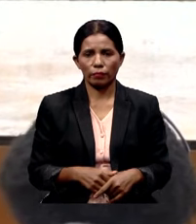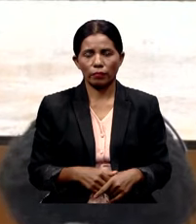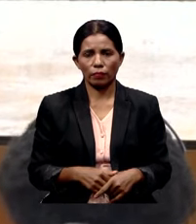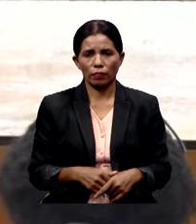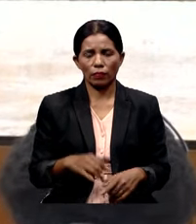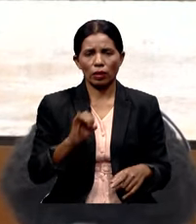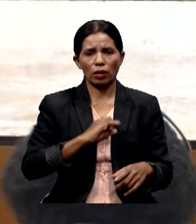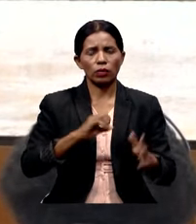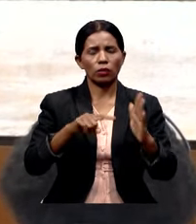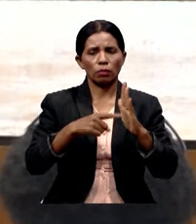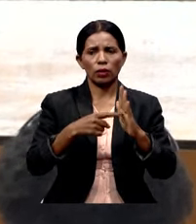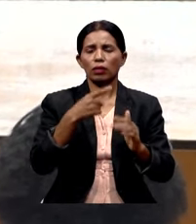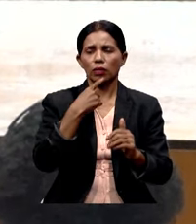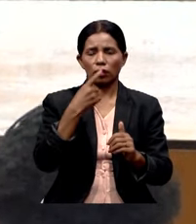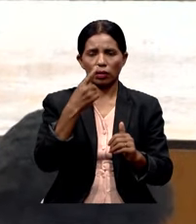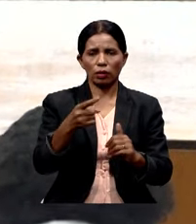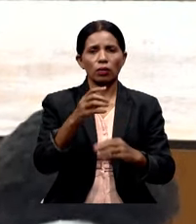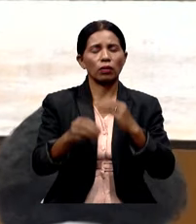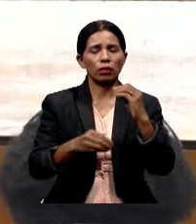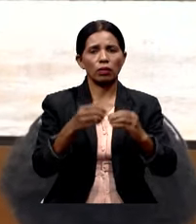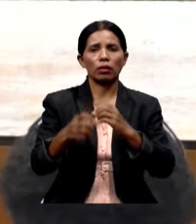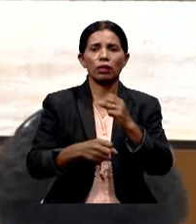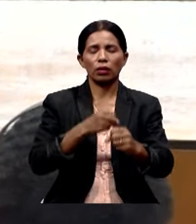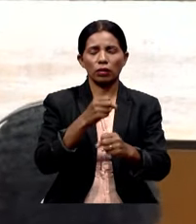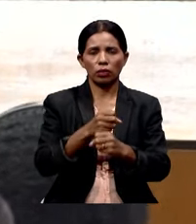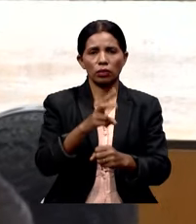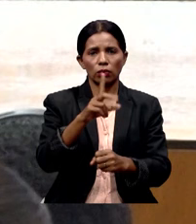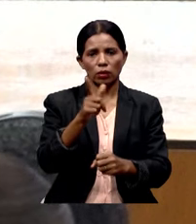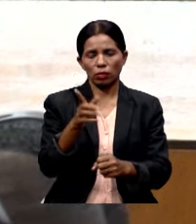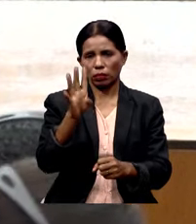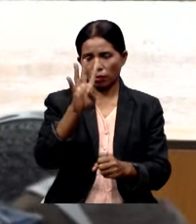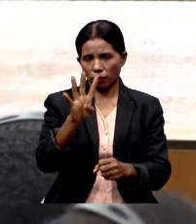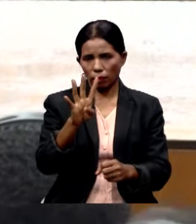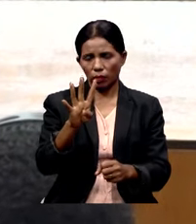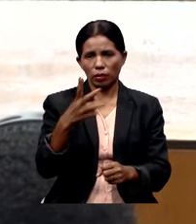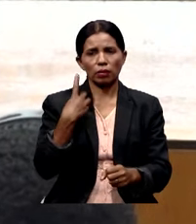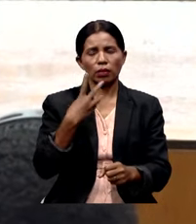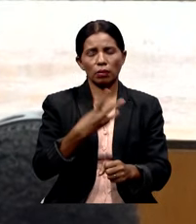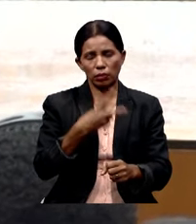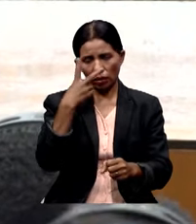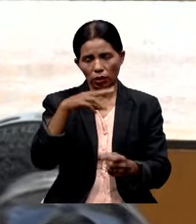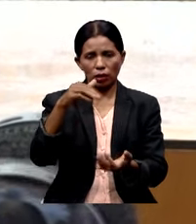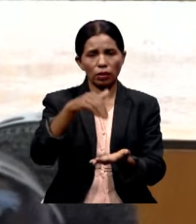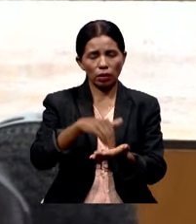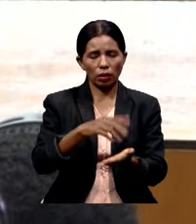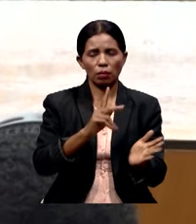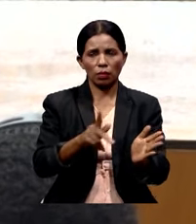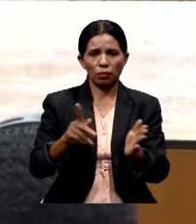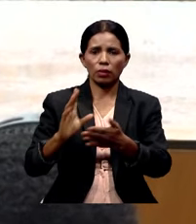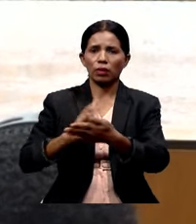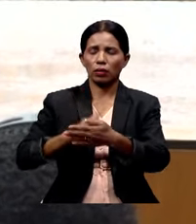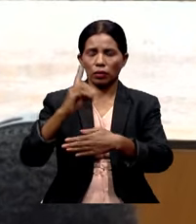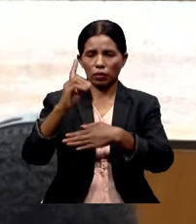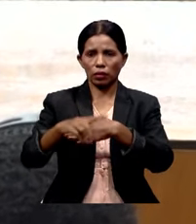Ao se a ultimi, cataguiatina 2024, a MECER revê o Plano Estratégico de Desenvolvimento